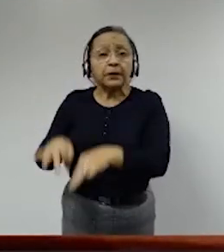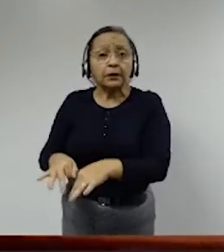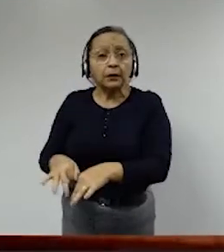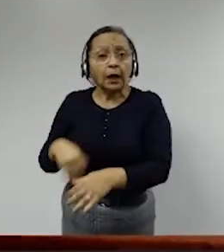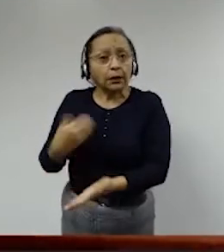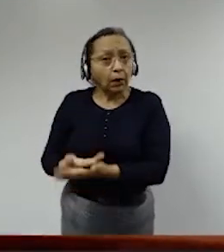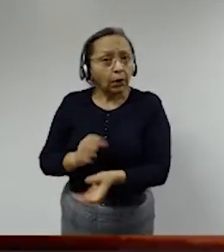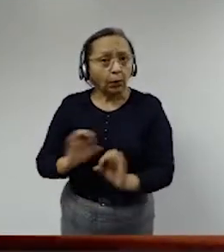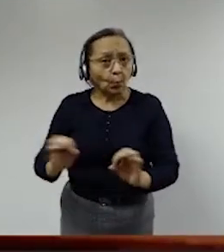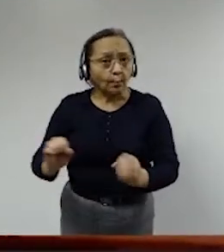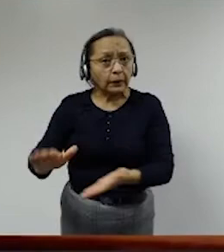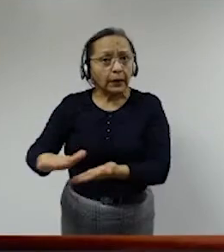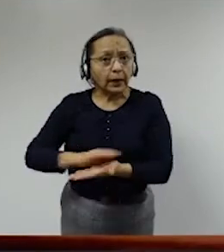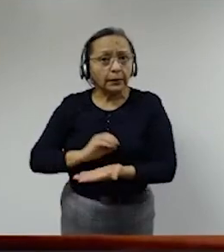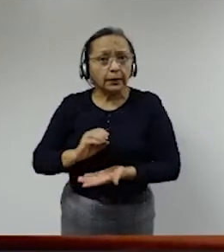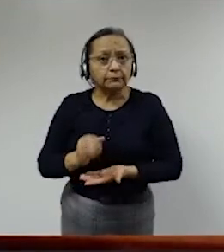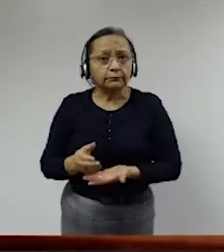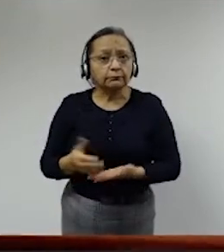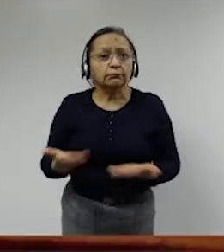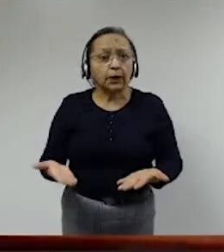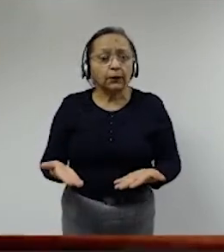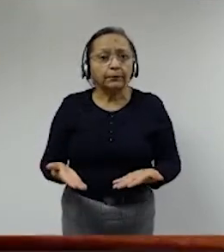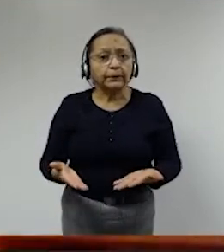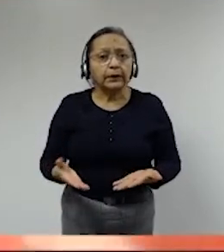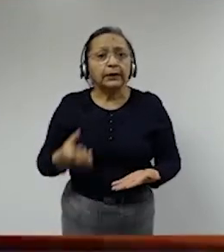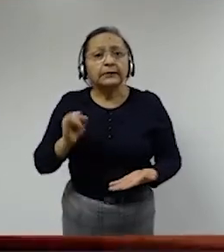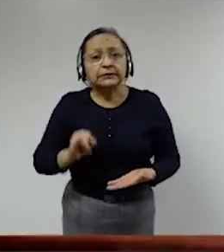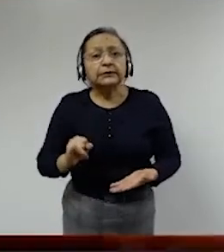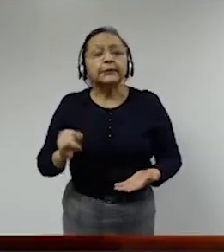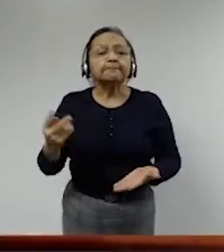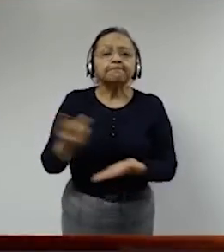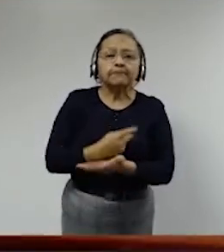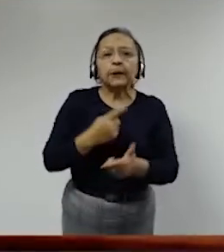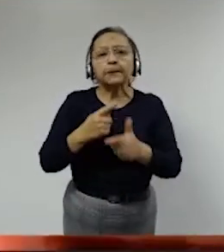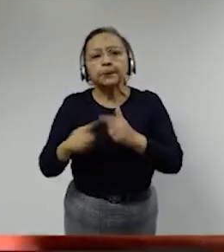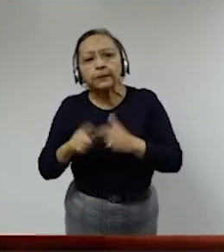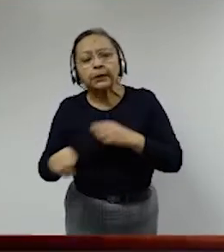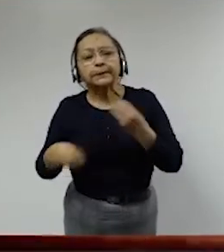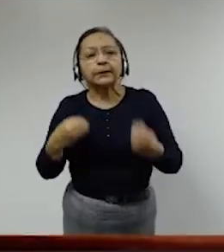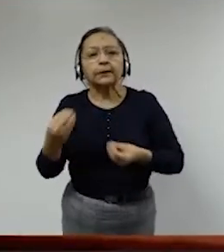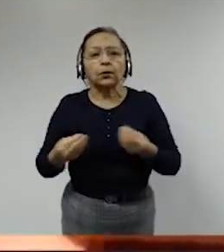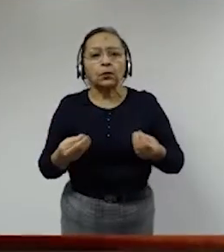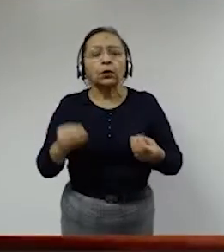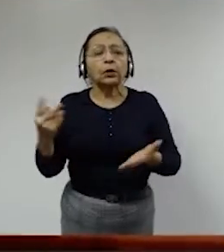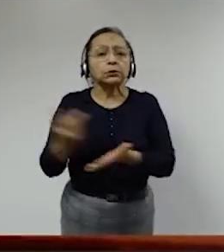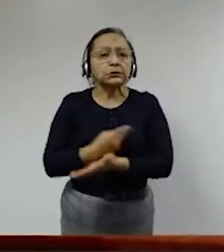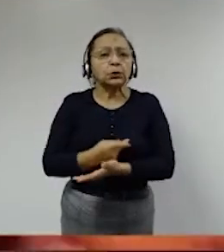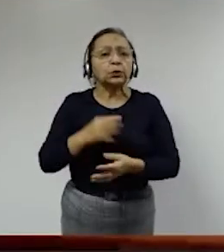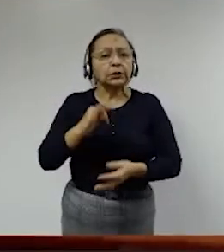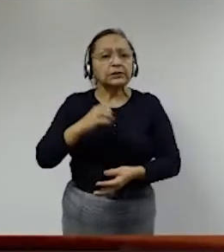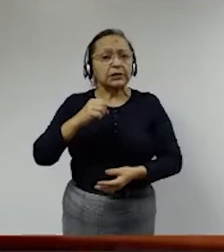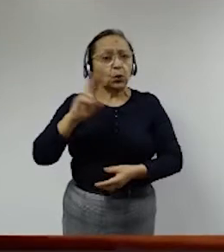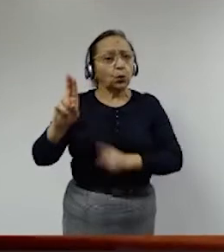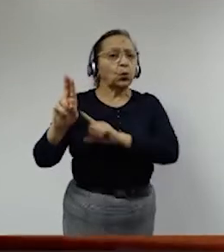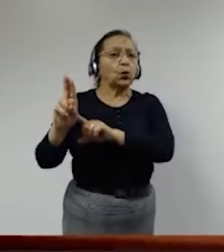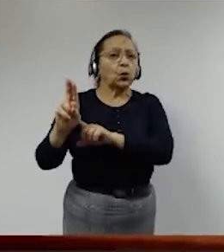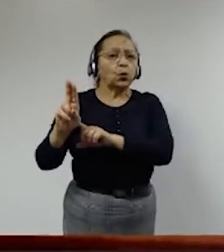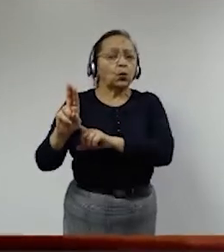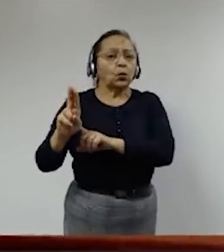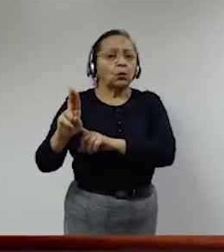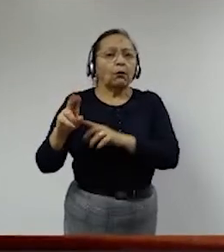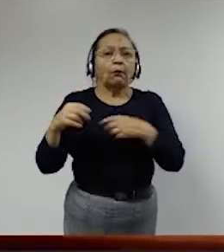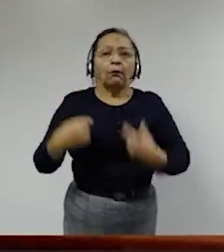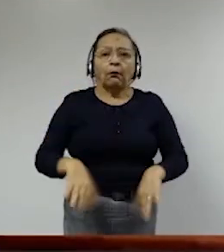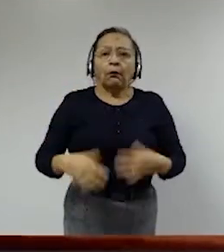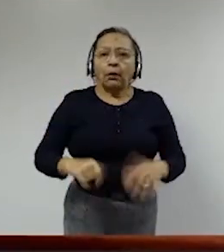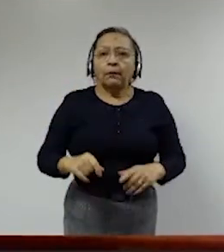nada. Ainda que venha a se arguir problemas que houve com o Tribunal de Contas, né, enfim, uma certa temeridade